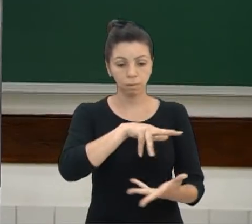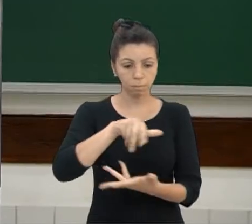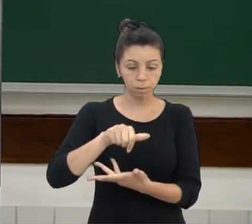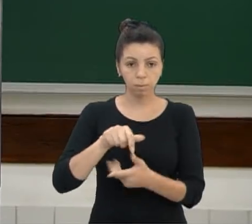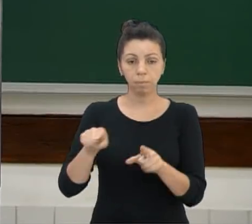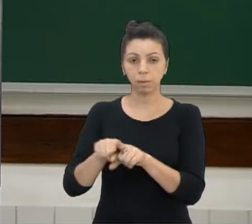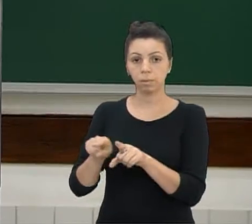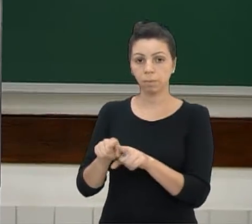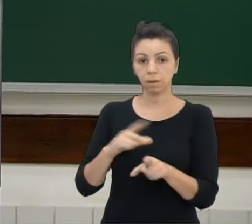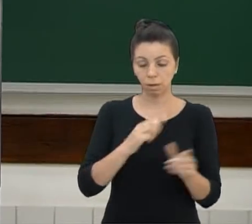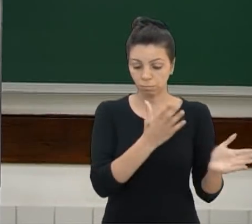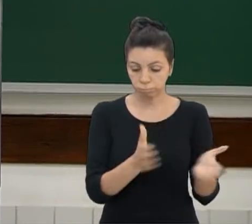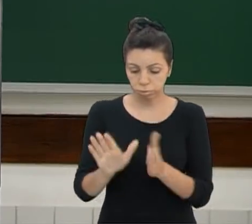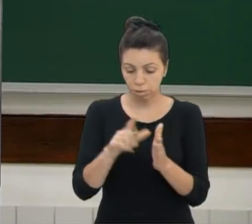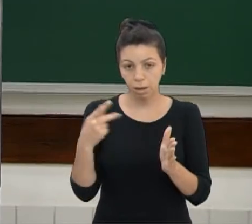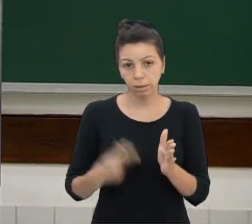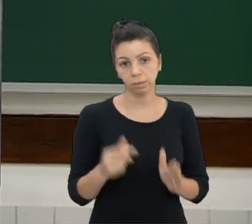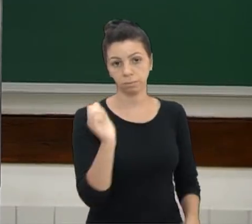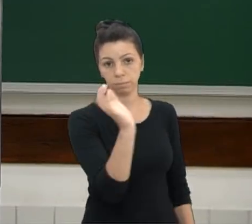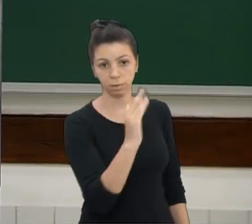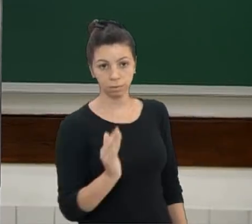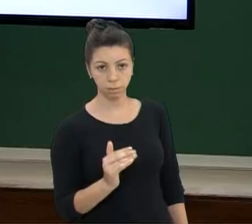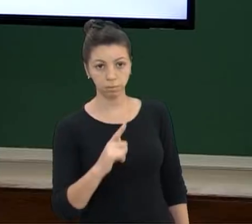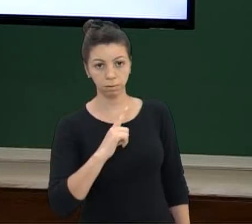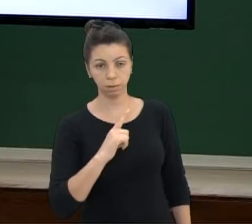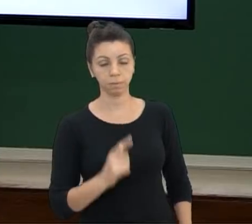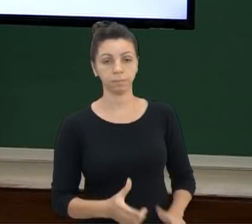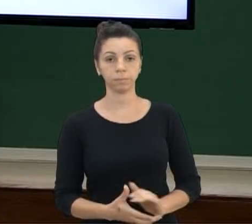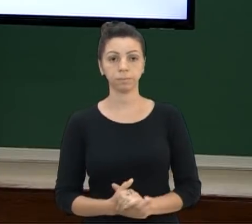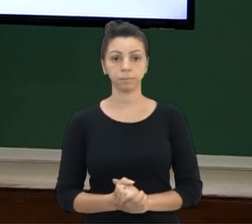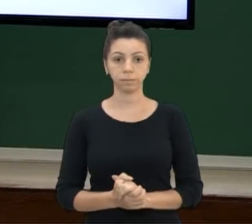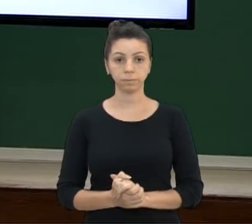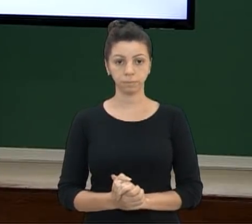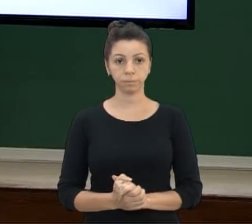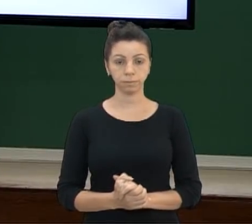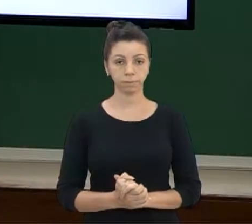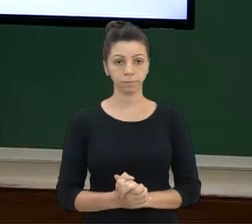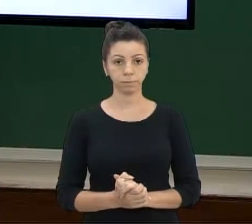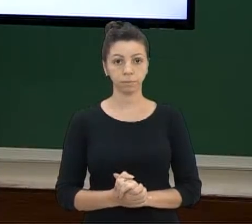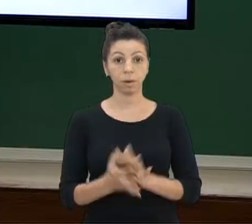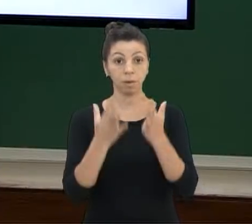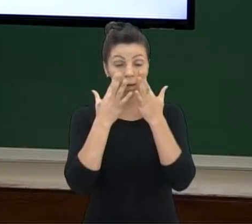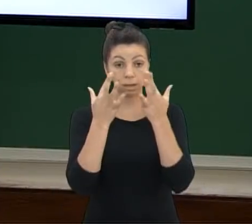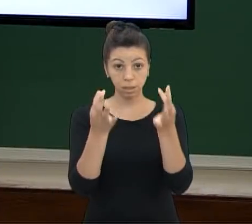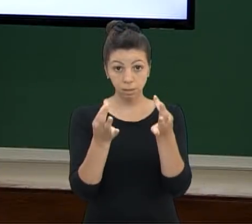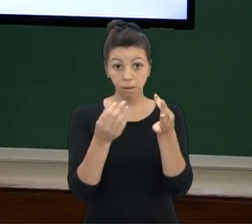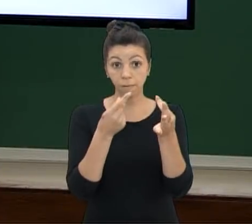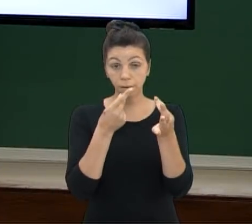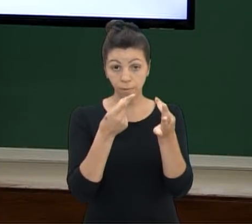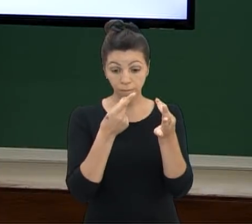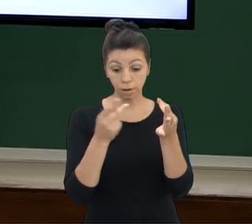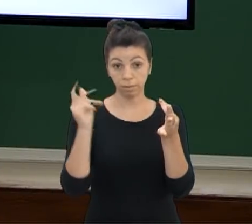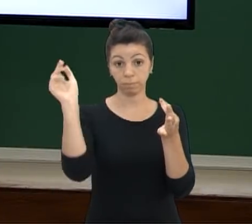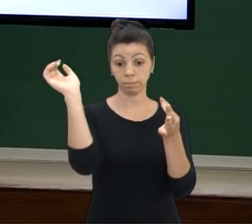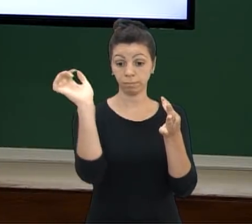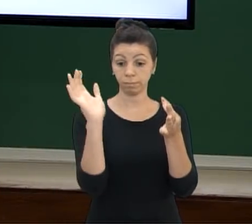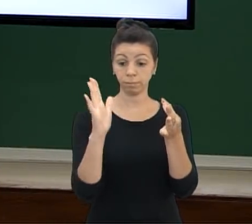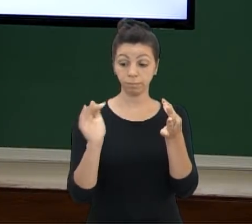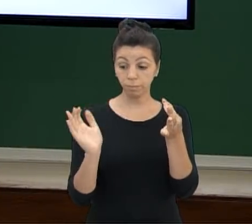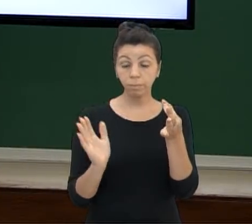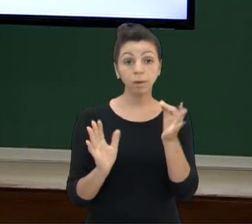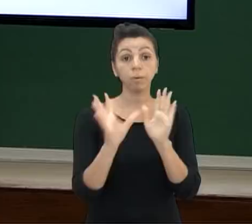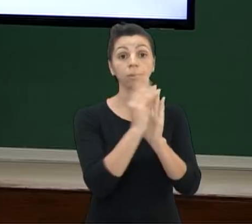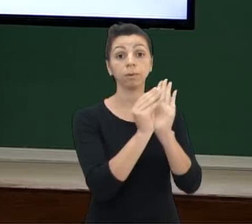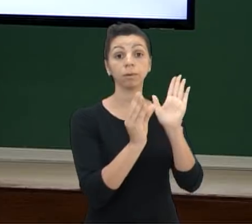fábricas também no nosso país. Atenção, estudante! Quando a gente fala em Brasil, o conteúdo Brasil